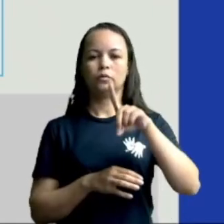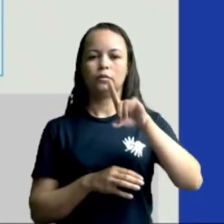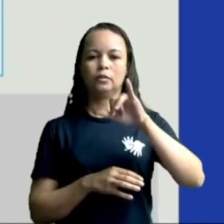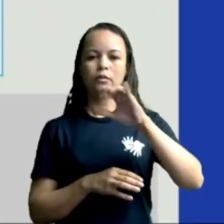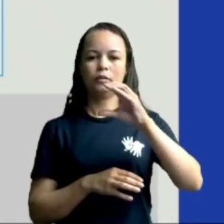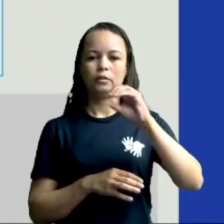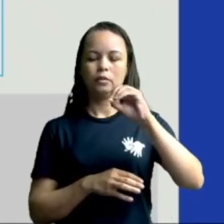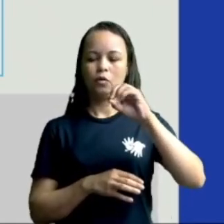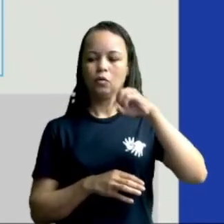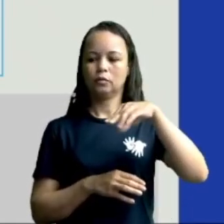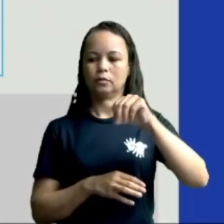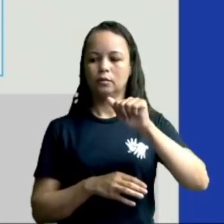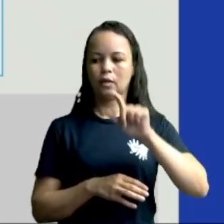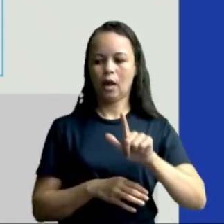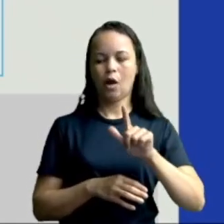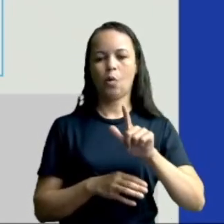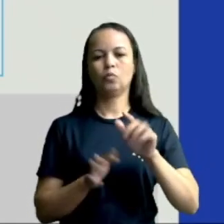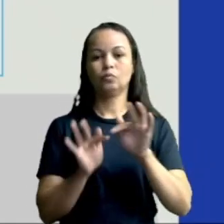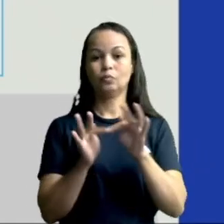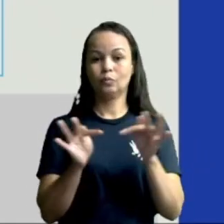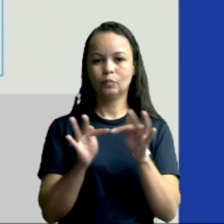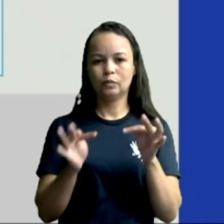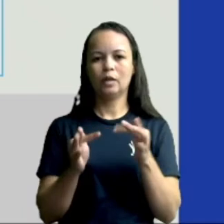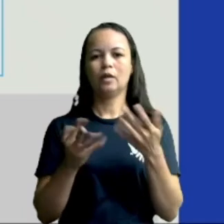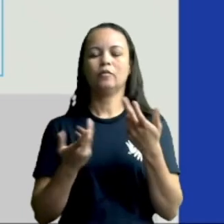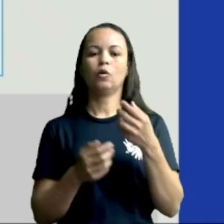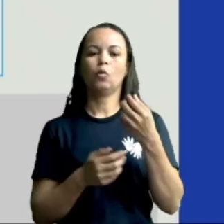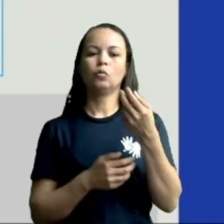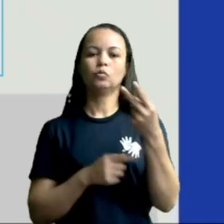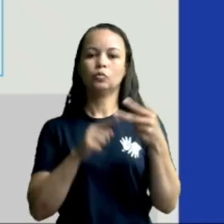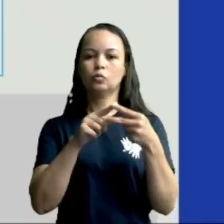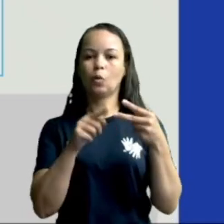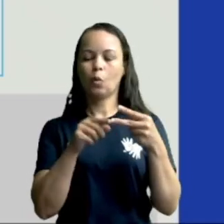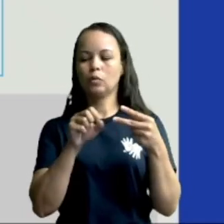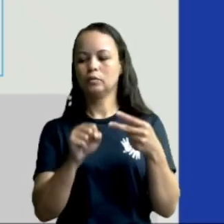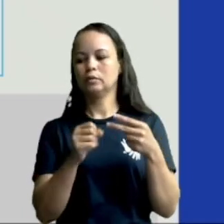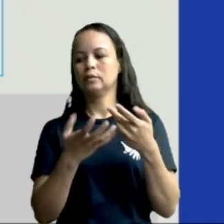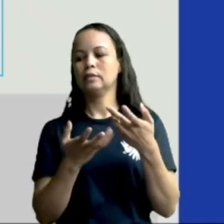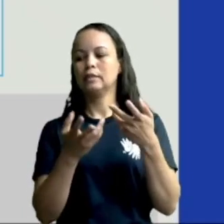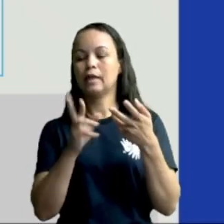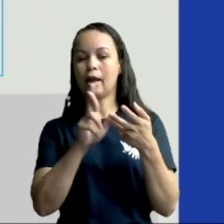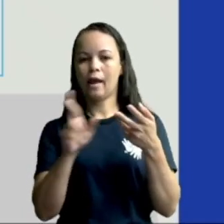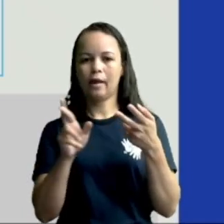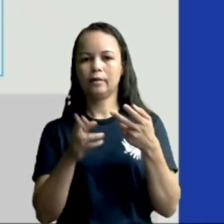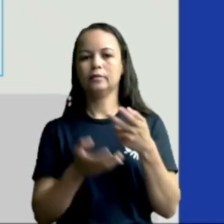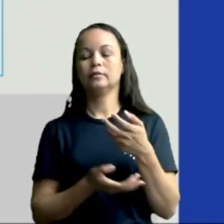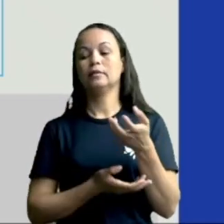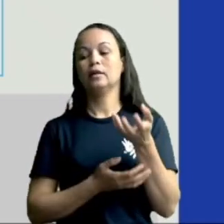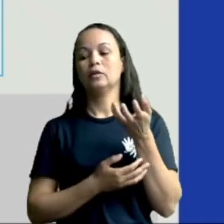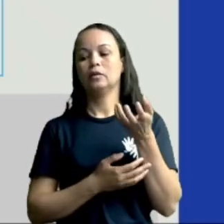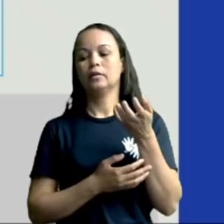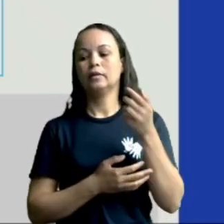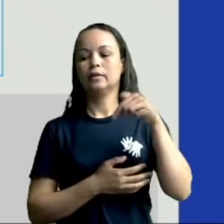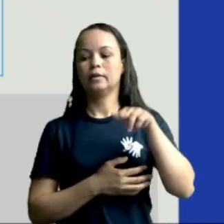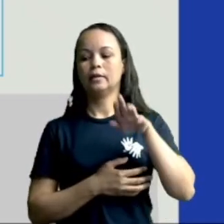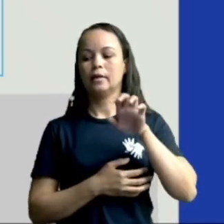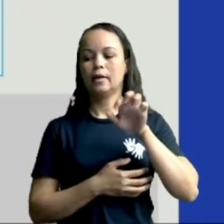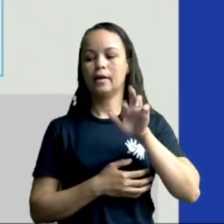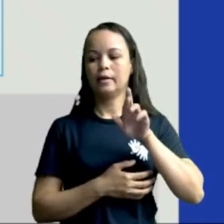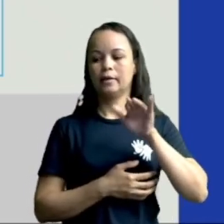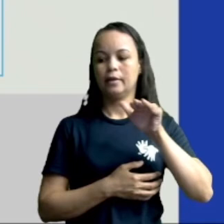dois R's, ó. Yo quería, tú querías, él quería, nosotros